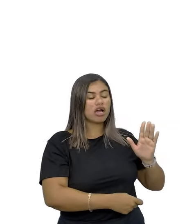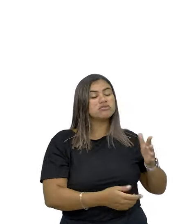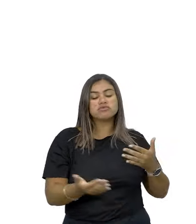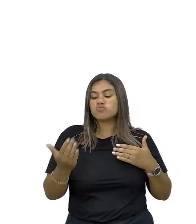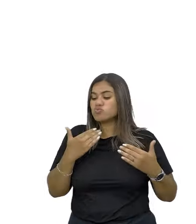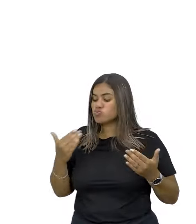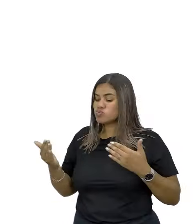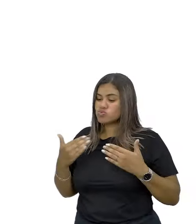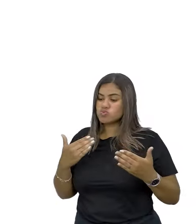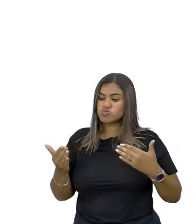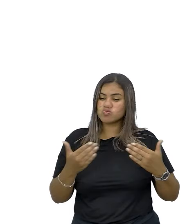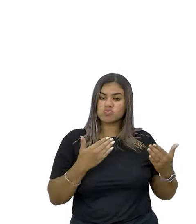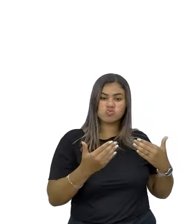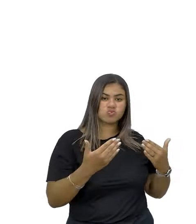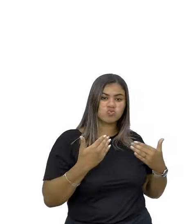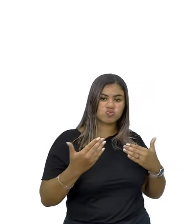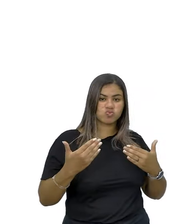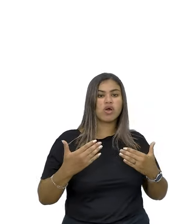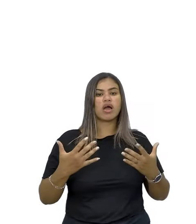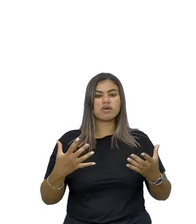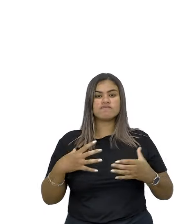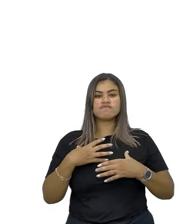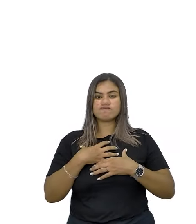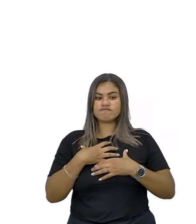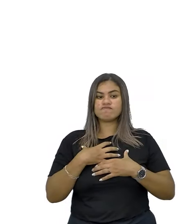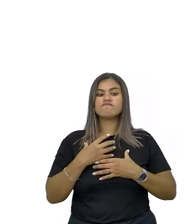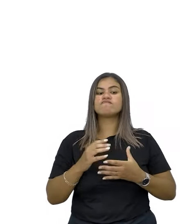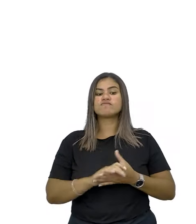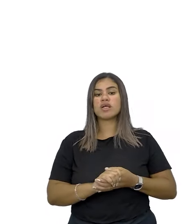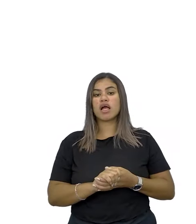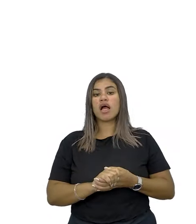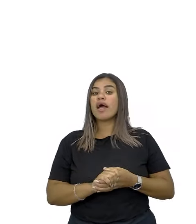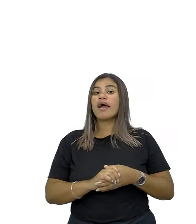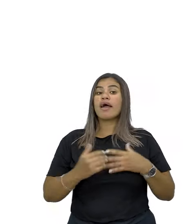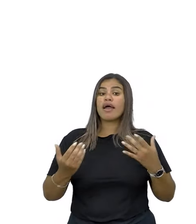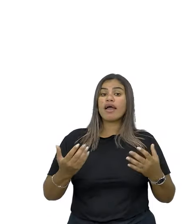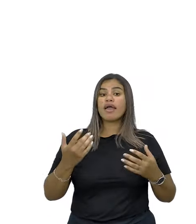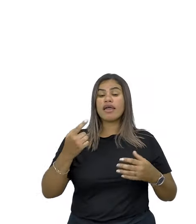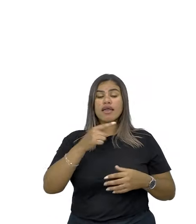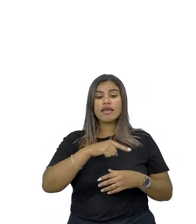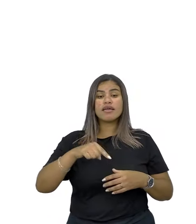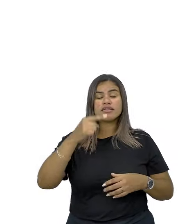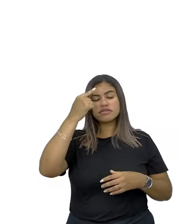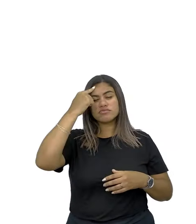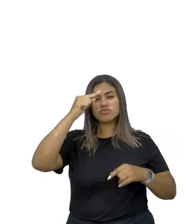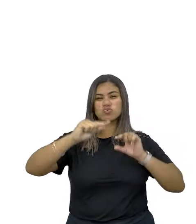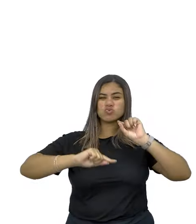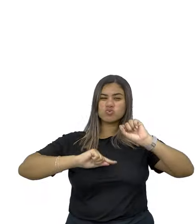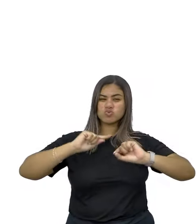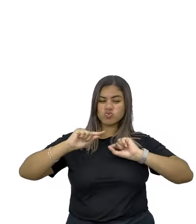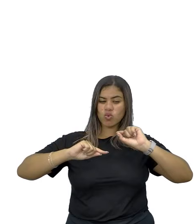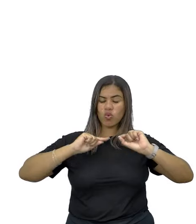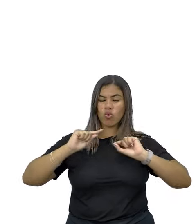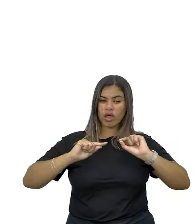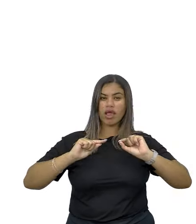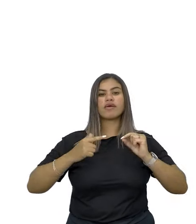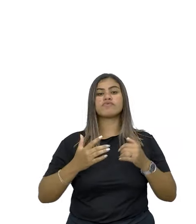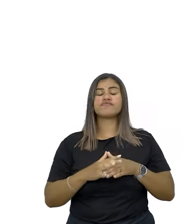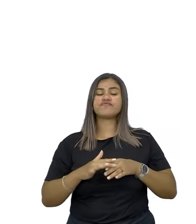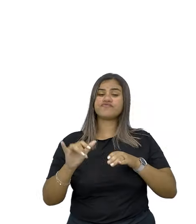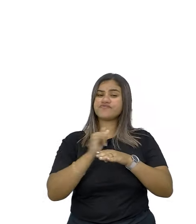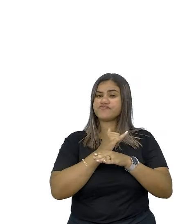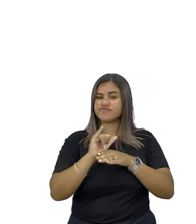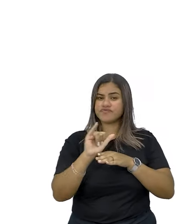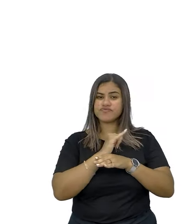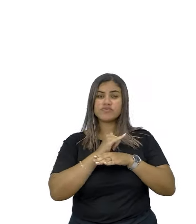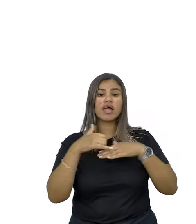os nossos estudantes como eles chegaram àquelas situações, como eles resolveram, o que é importante naquilo, quais são as estratégias